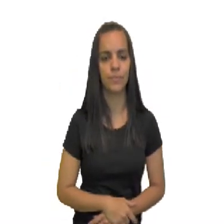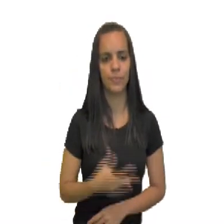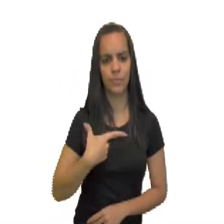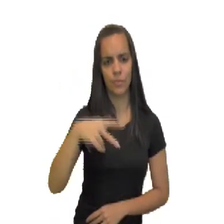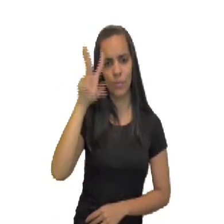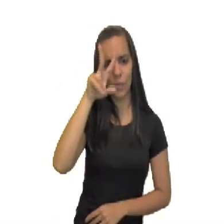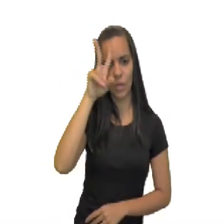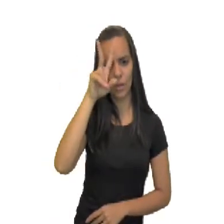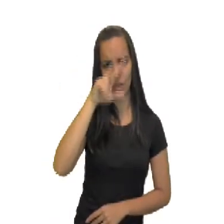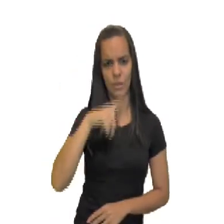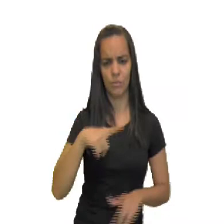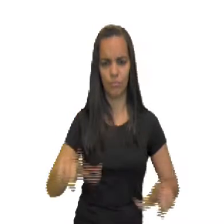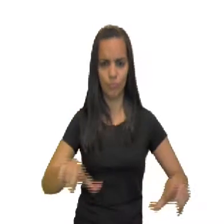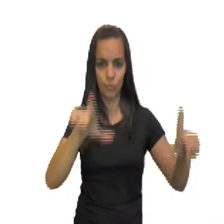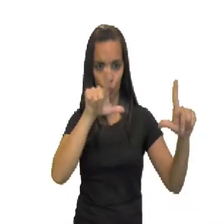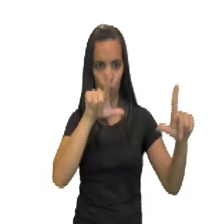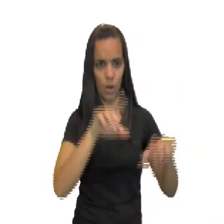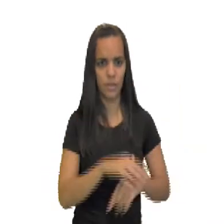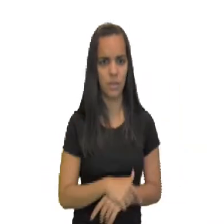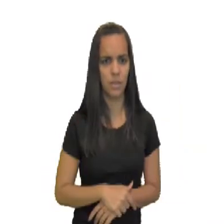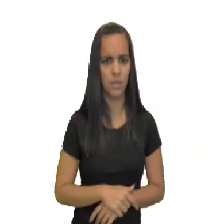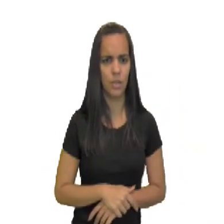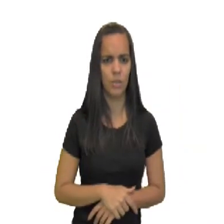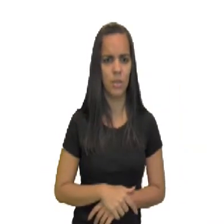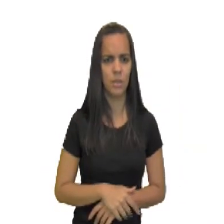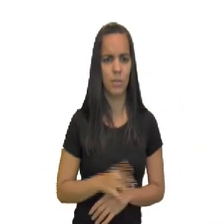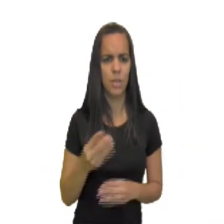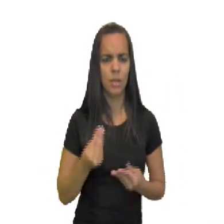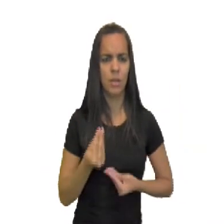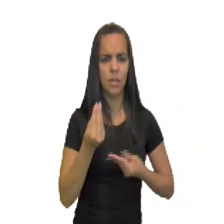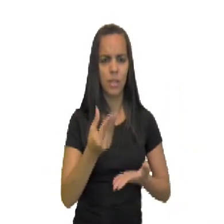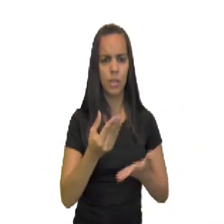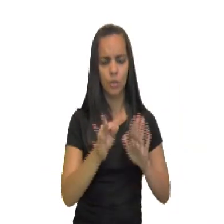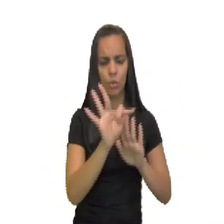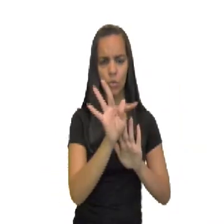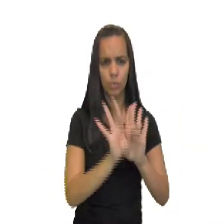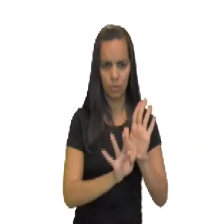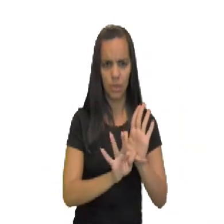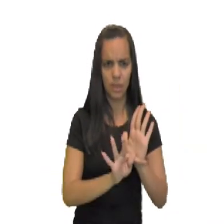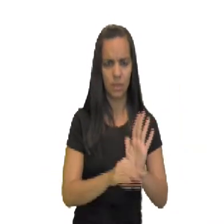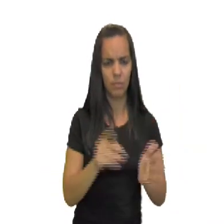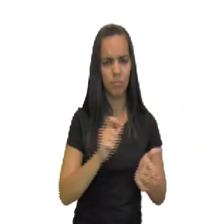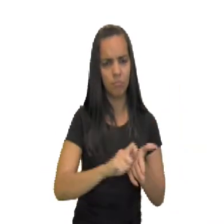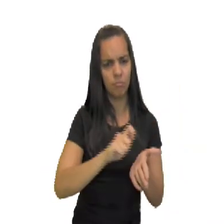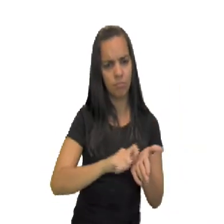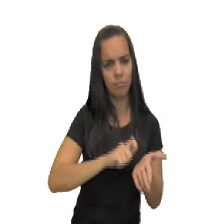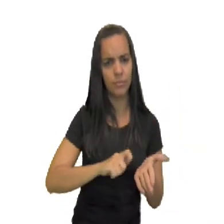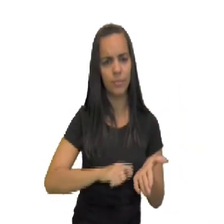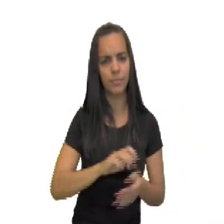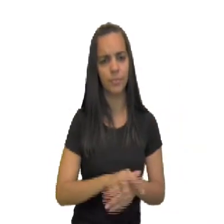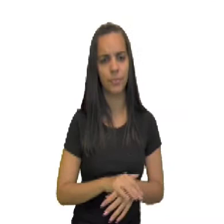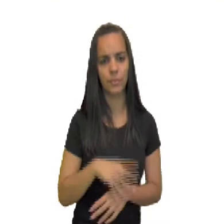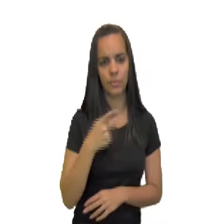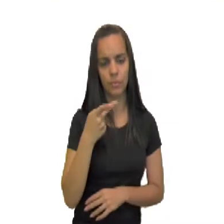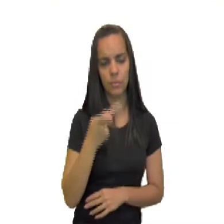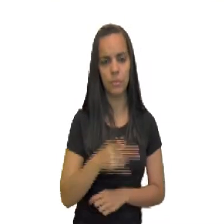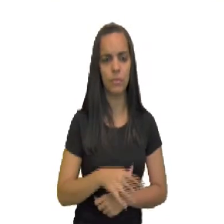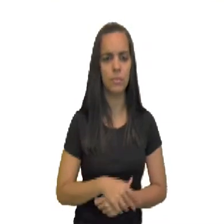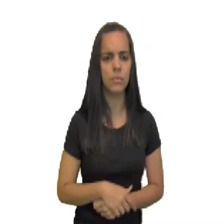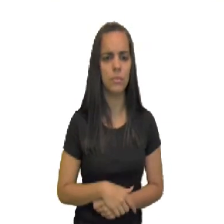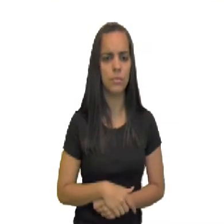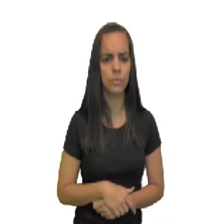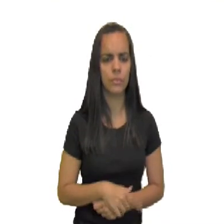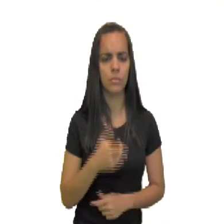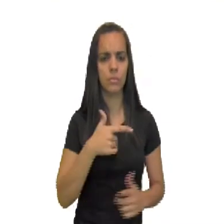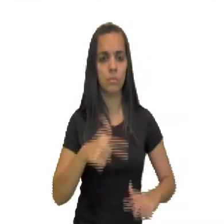comprou este quadro, ele deixou um testamento escrito falando o seguinte: